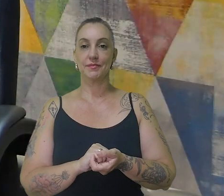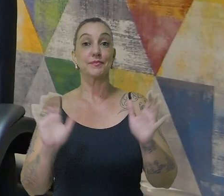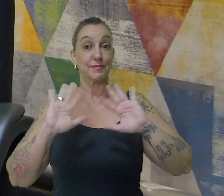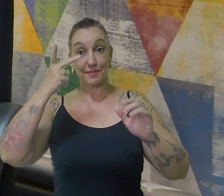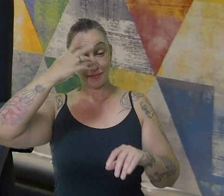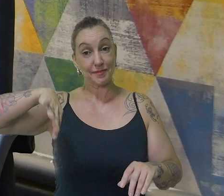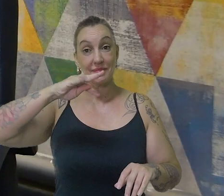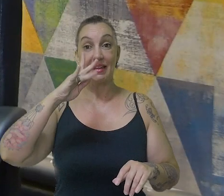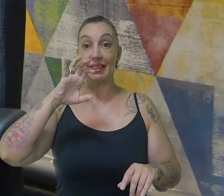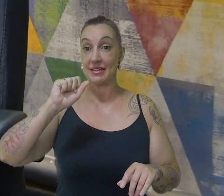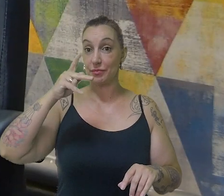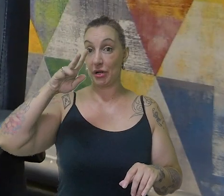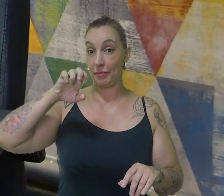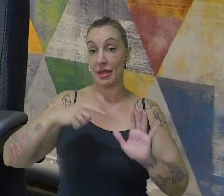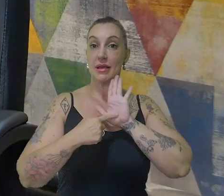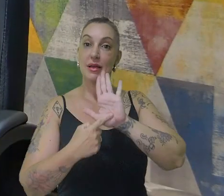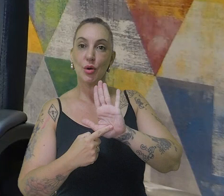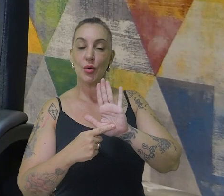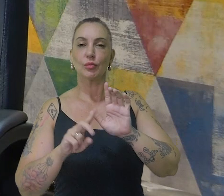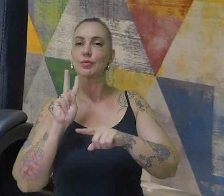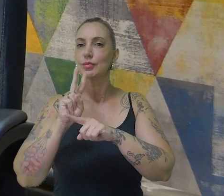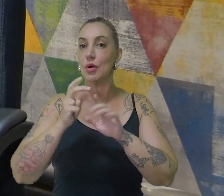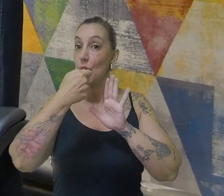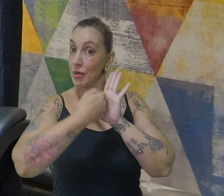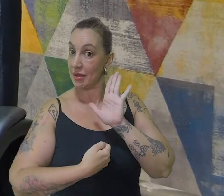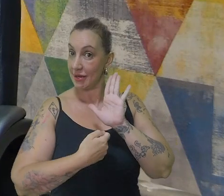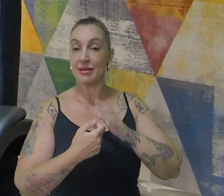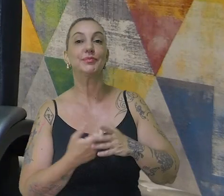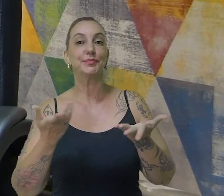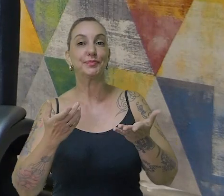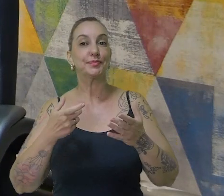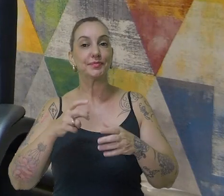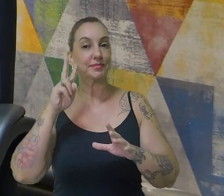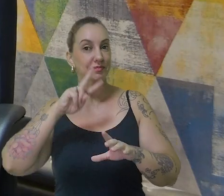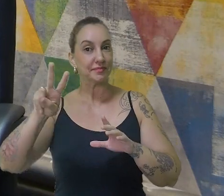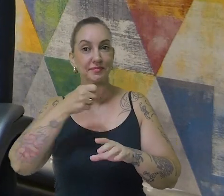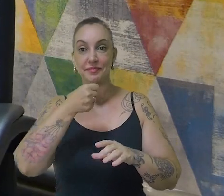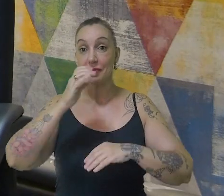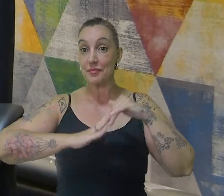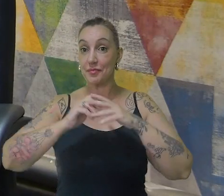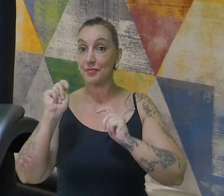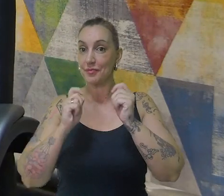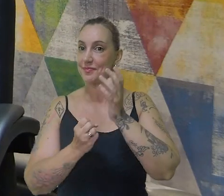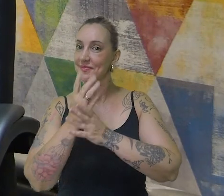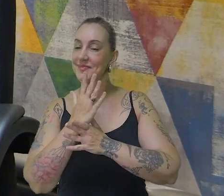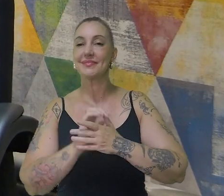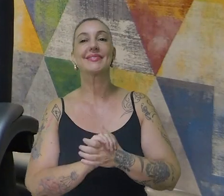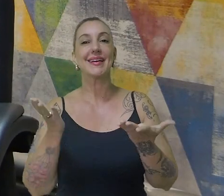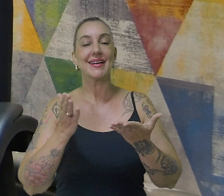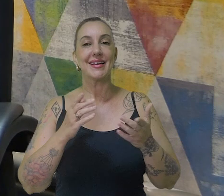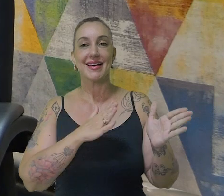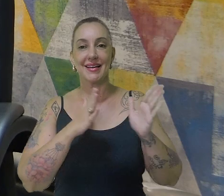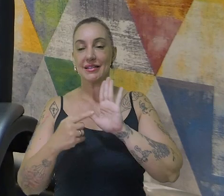oi pessoal sou th polimen sou apresentadora curadora roteirista e esse é o videocast profissões da economia criativa